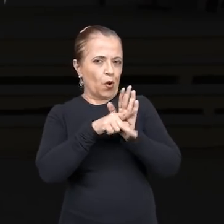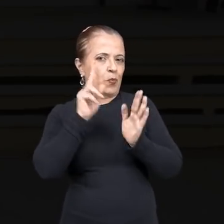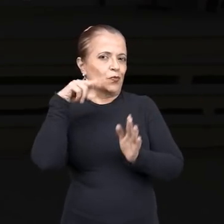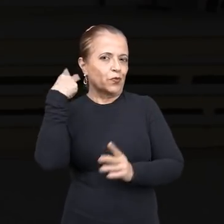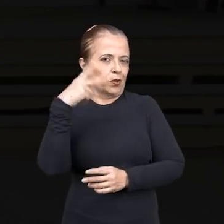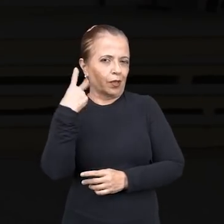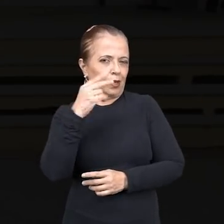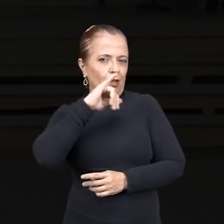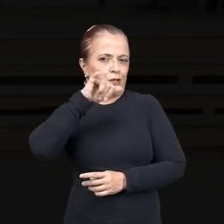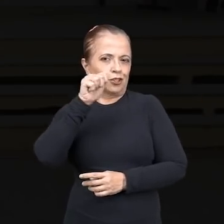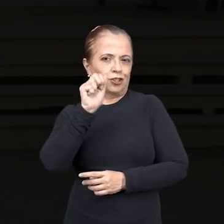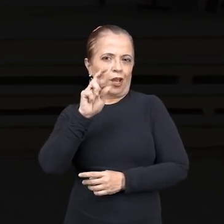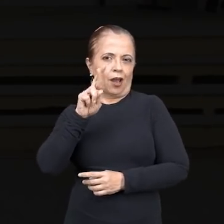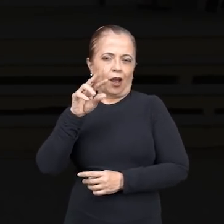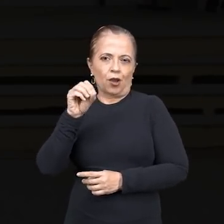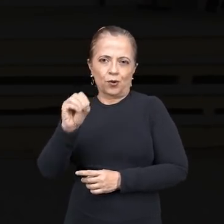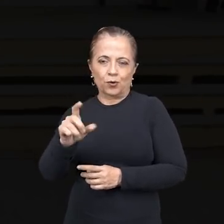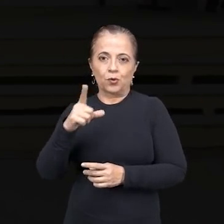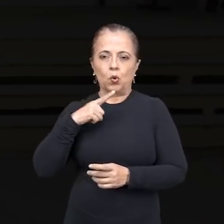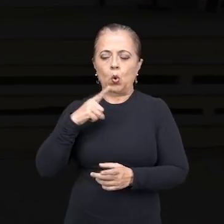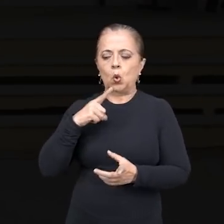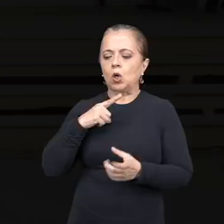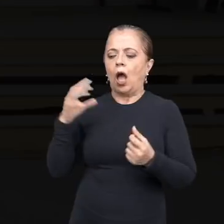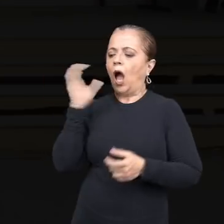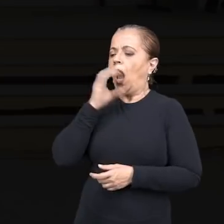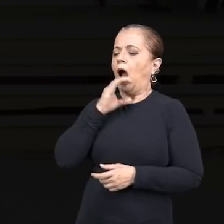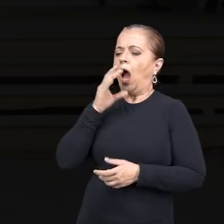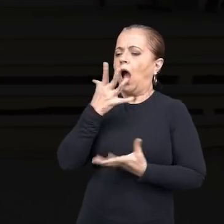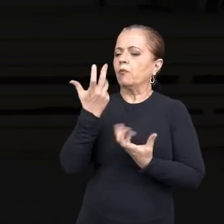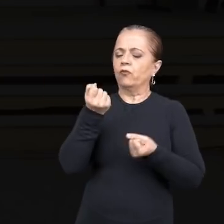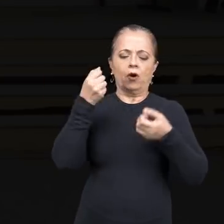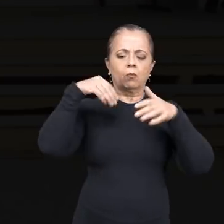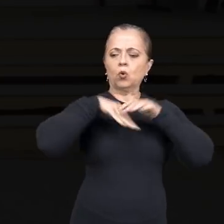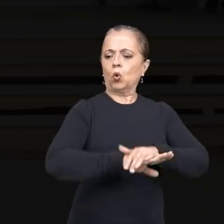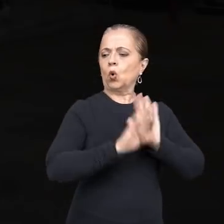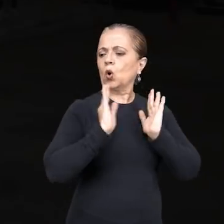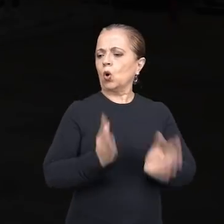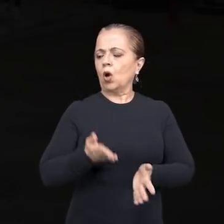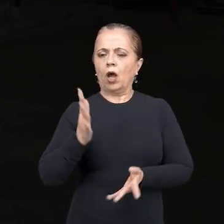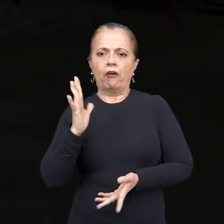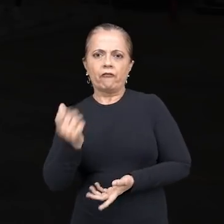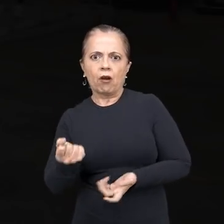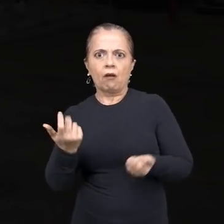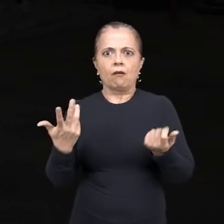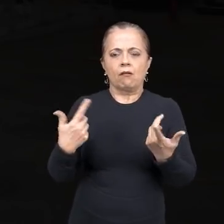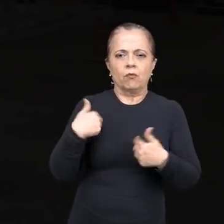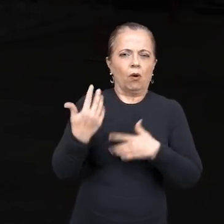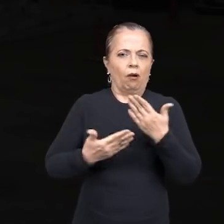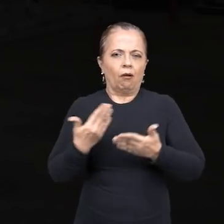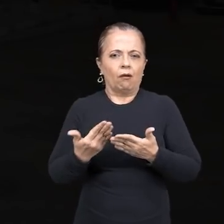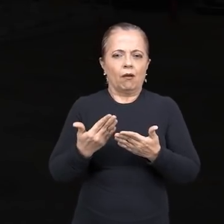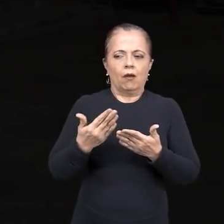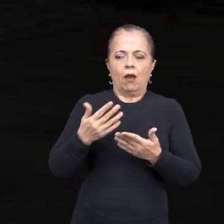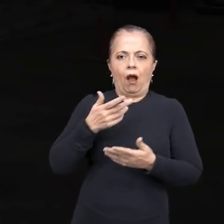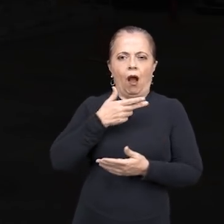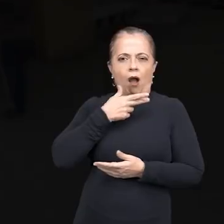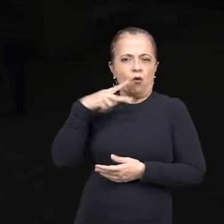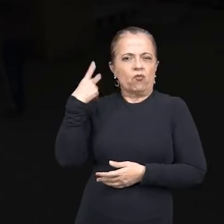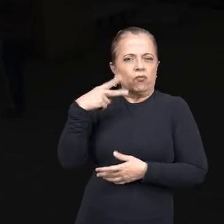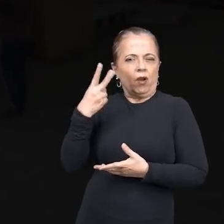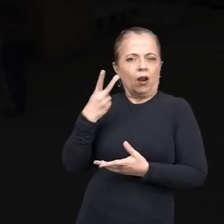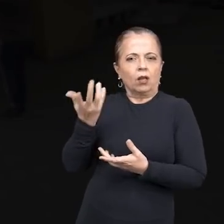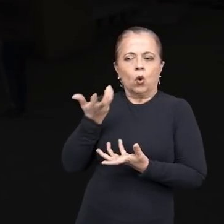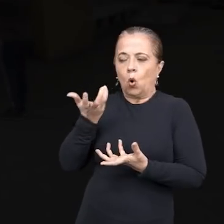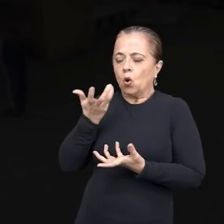forma rápida para que pudesse fazer o sepultamento. Ele aciona um